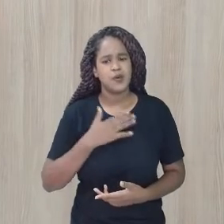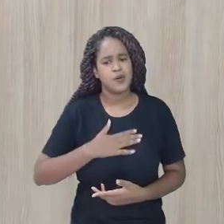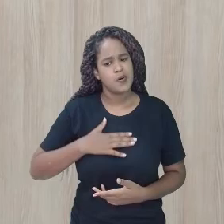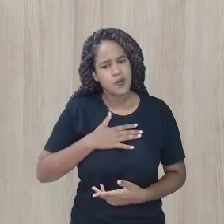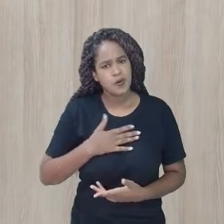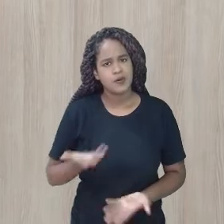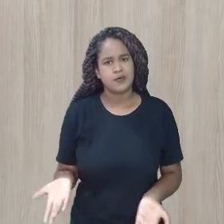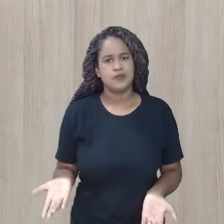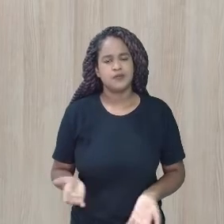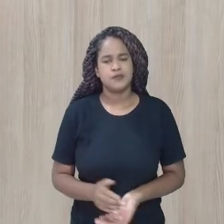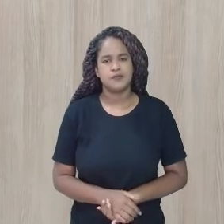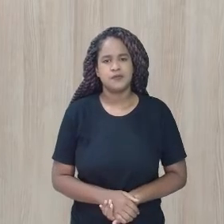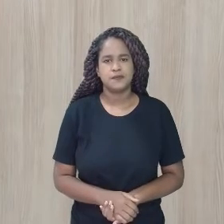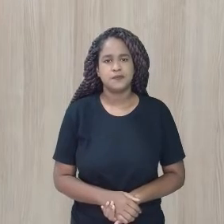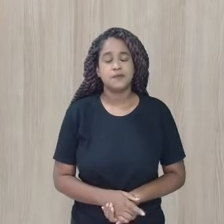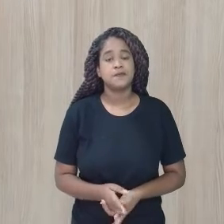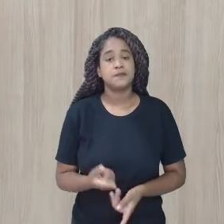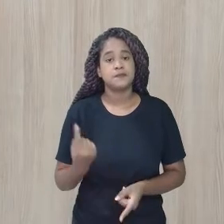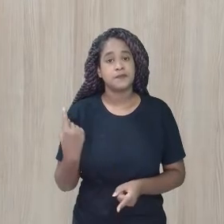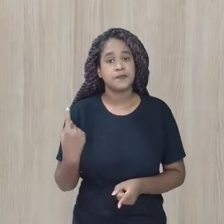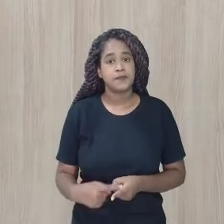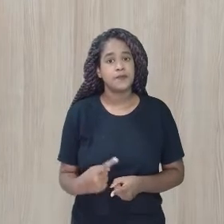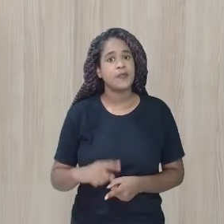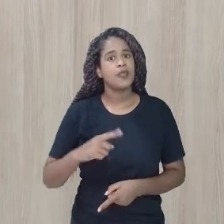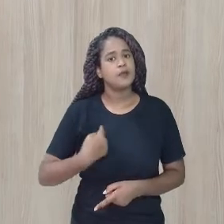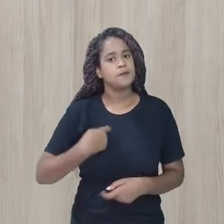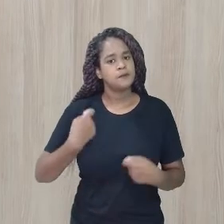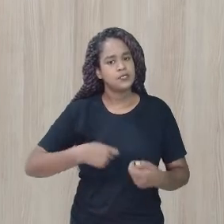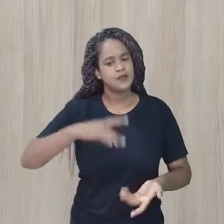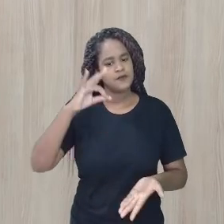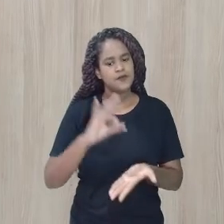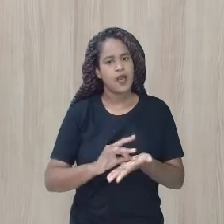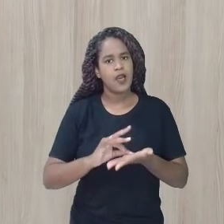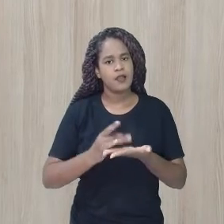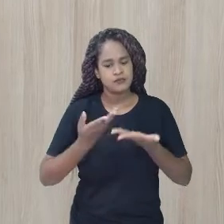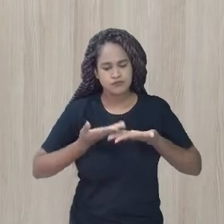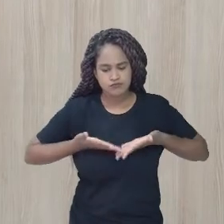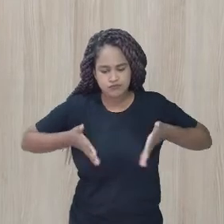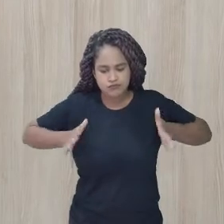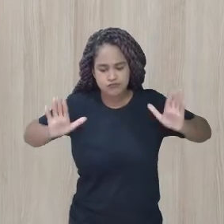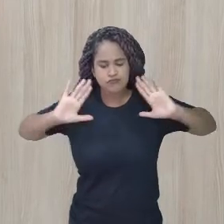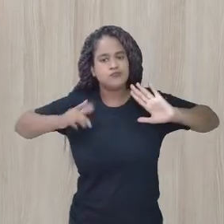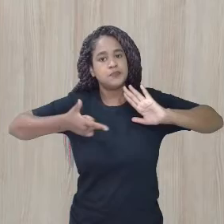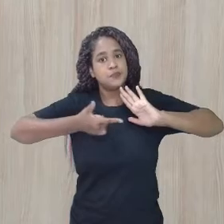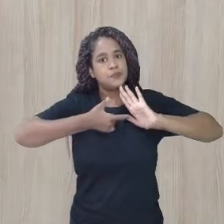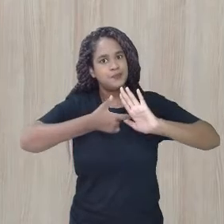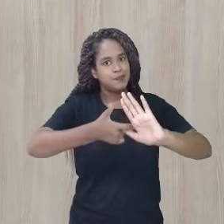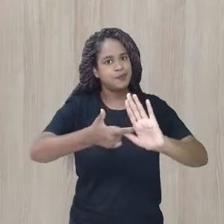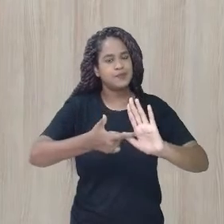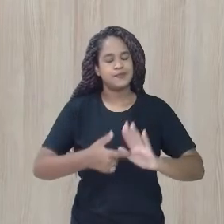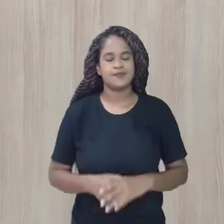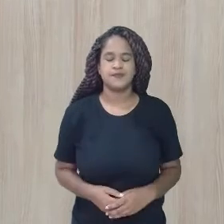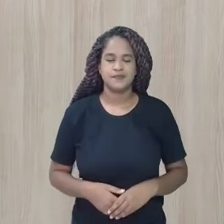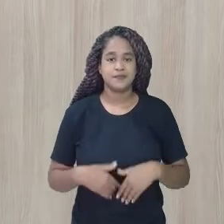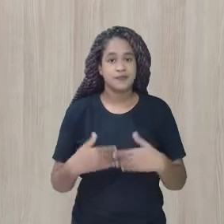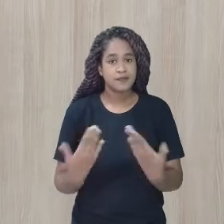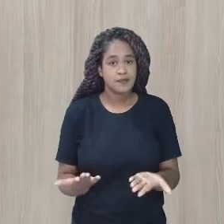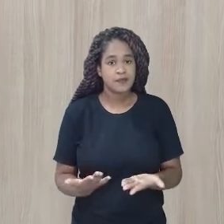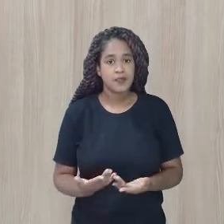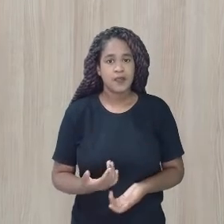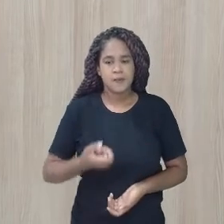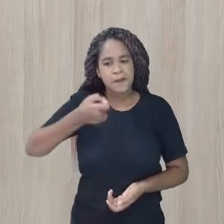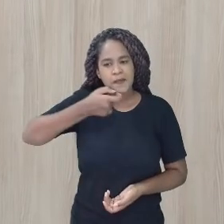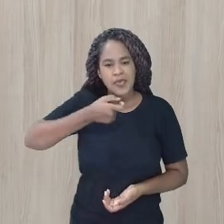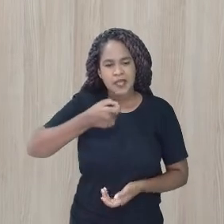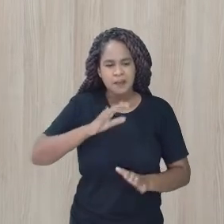de vivenciar também, porque temos que ser verdadeiros. Então, o humor que desfaz do outro, jamais, de outras